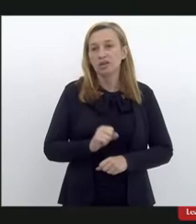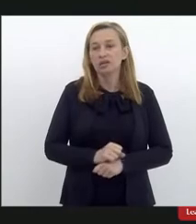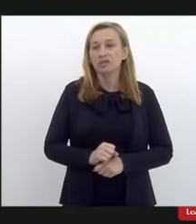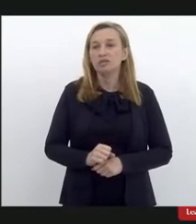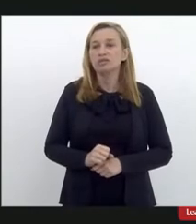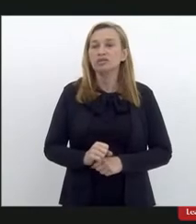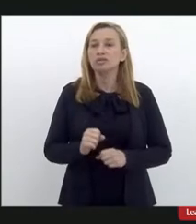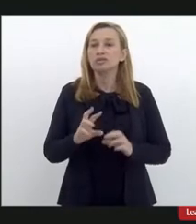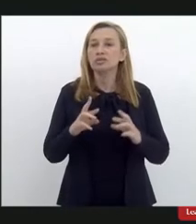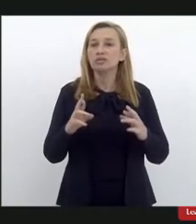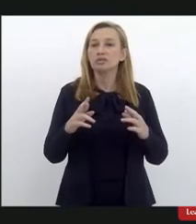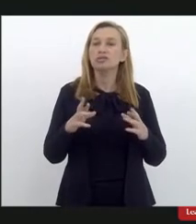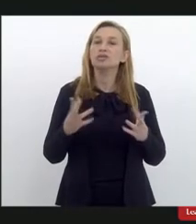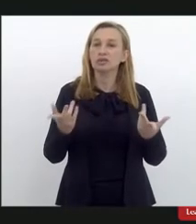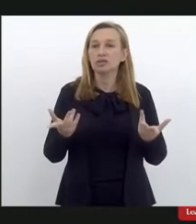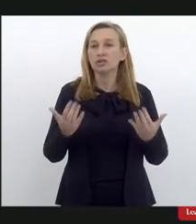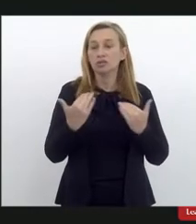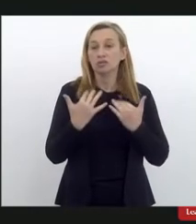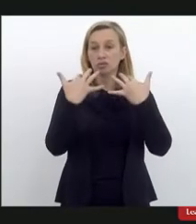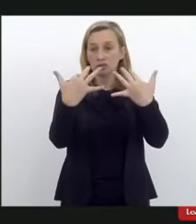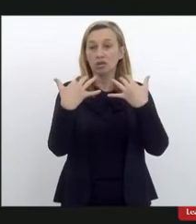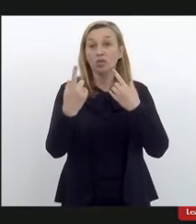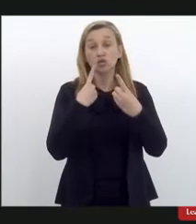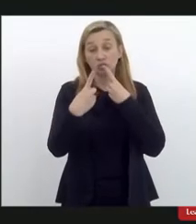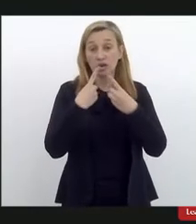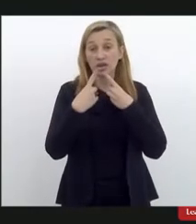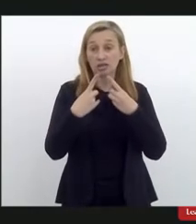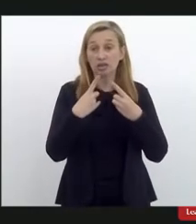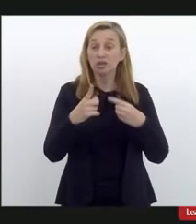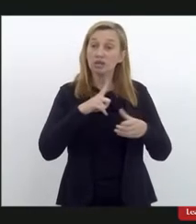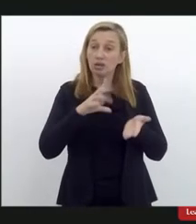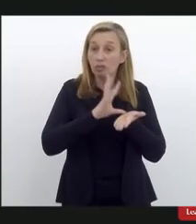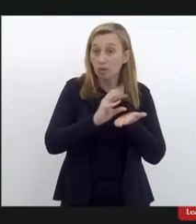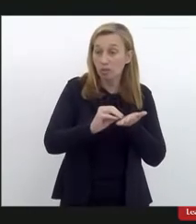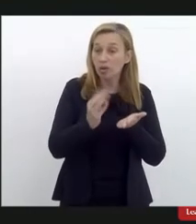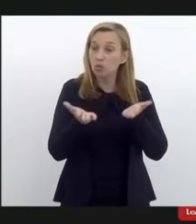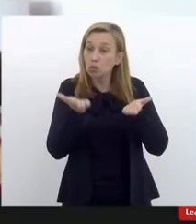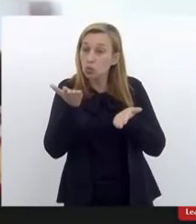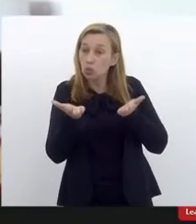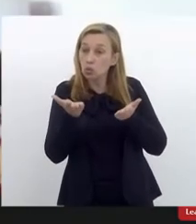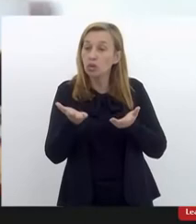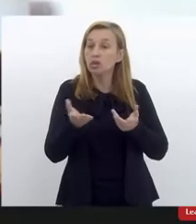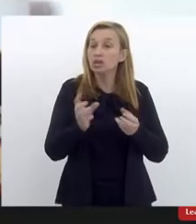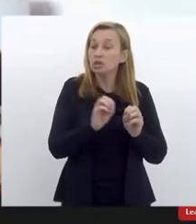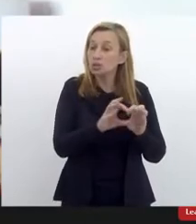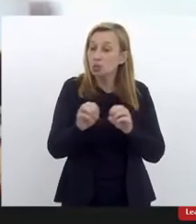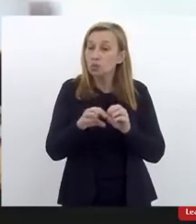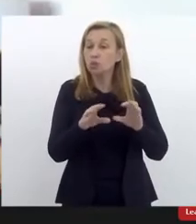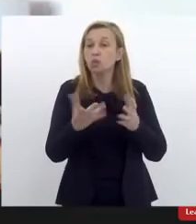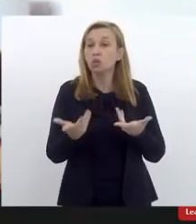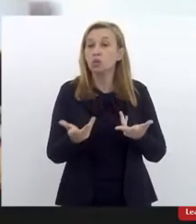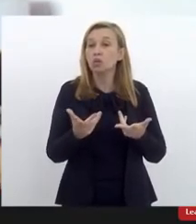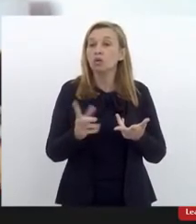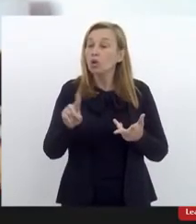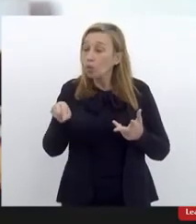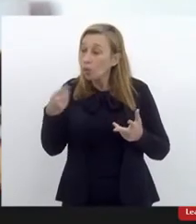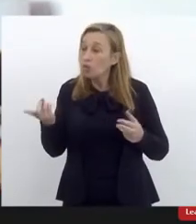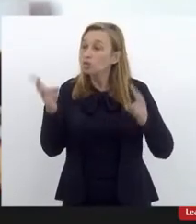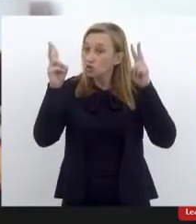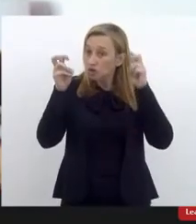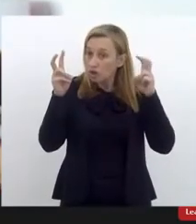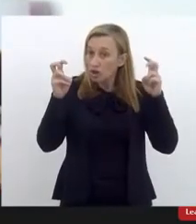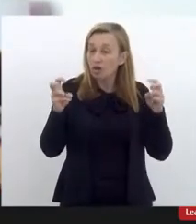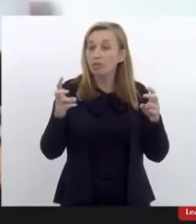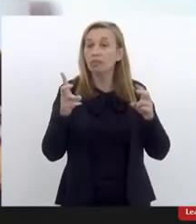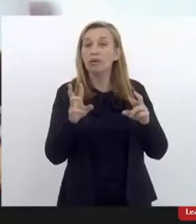isso, a audiência é um espaço de debate, né? A gente tem uma pauta que envolve um balanço, indicadores educacionais, outros temas